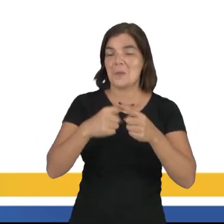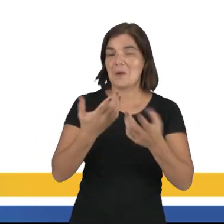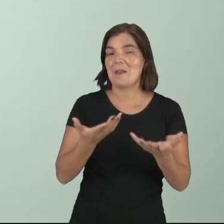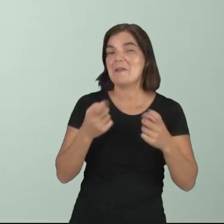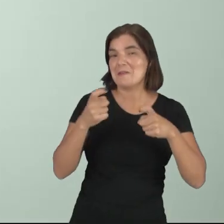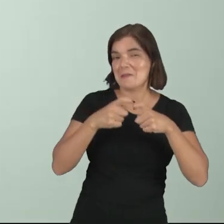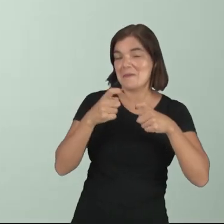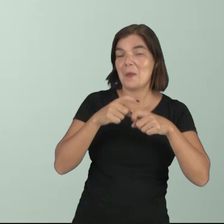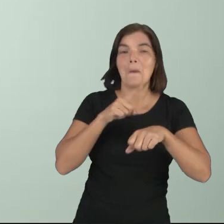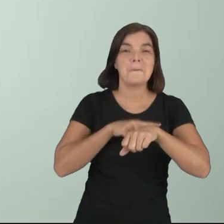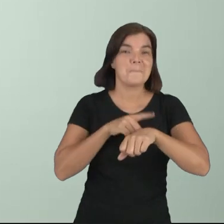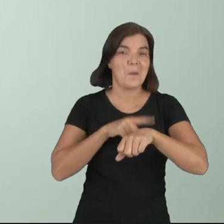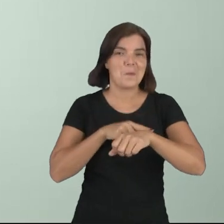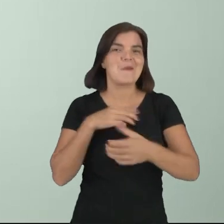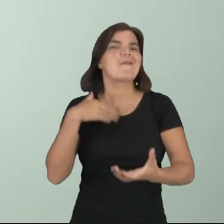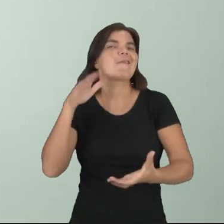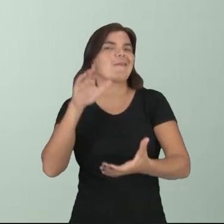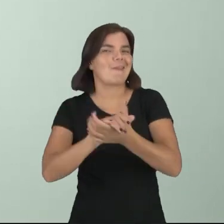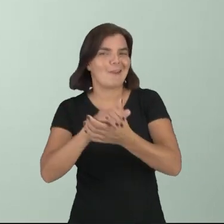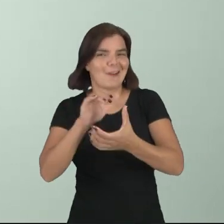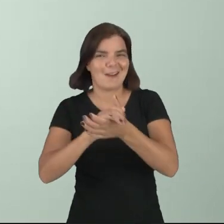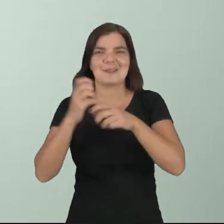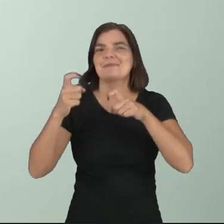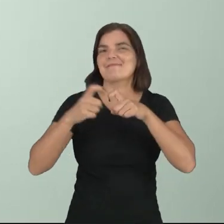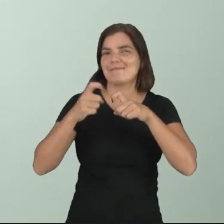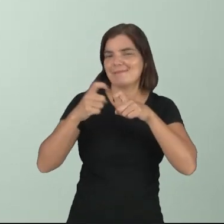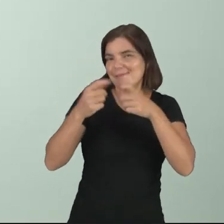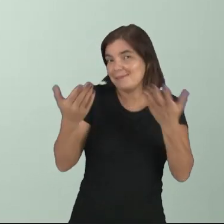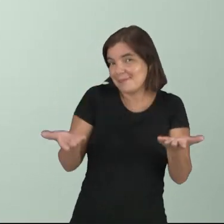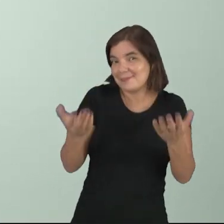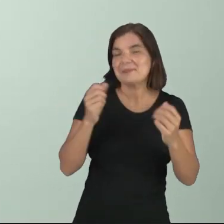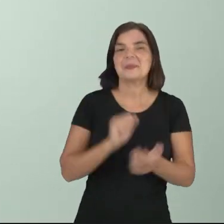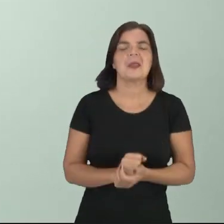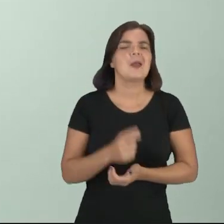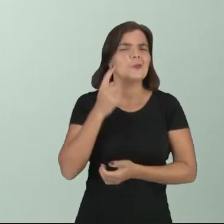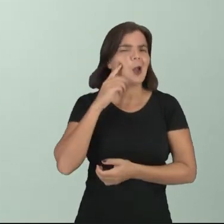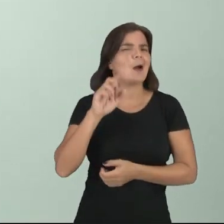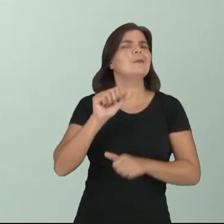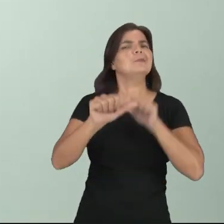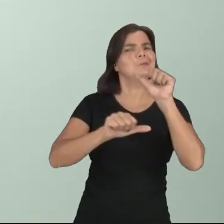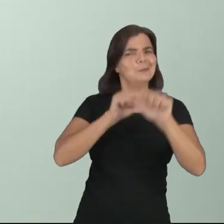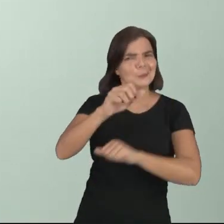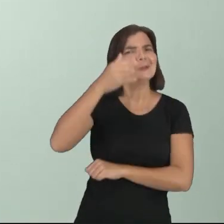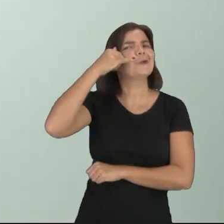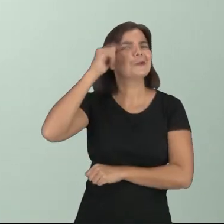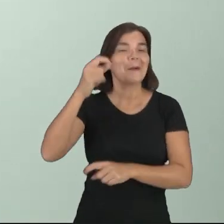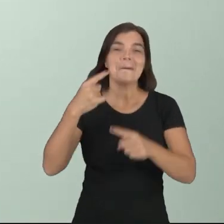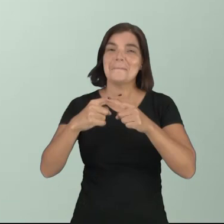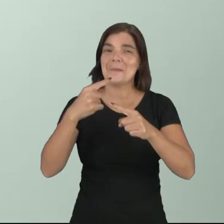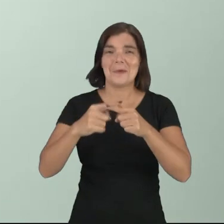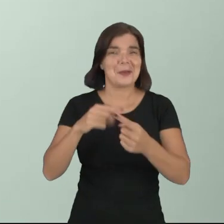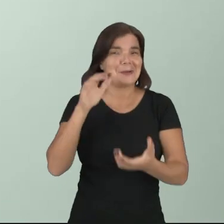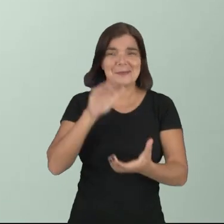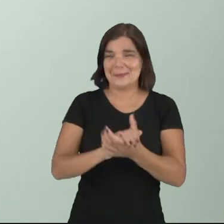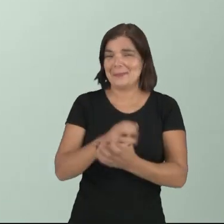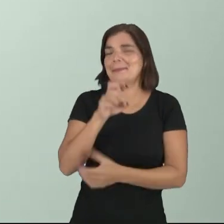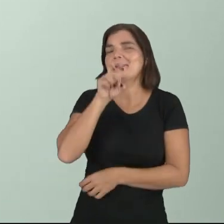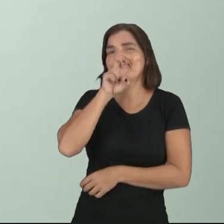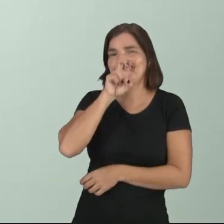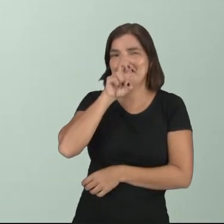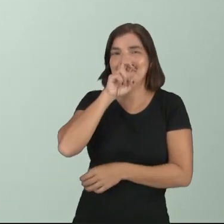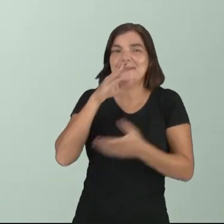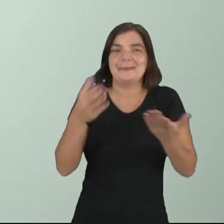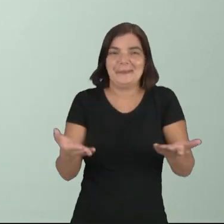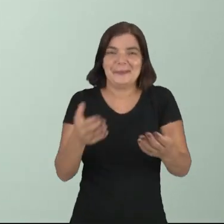queria ser médico, no momento em que a Mônica disse que queria casar com um médico, ele já queria ser outra coisa para não ter que casar com